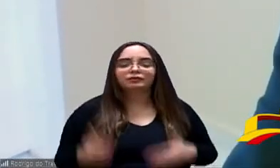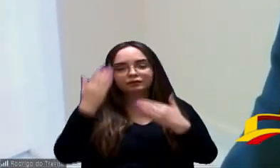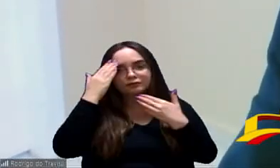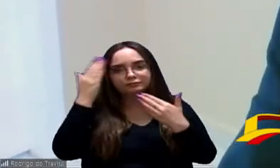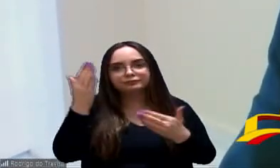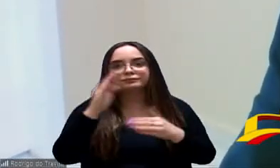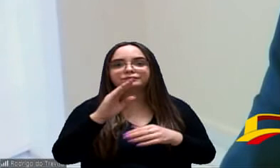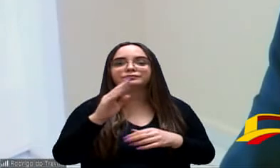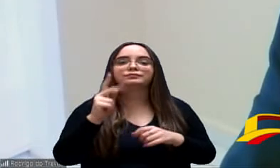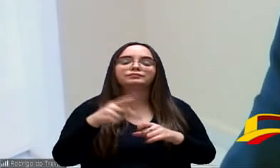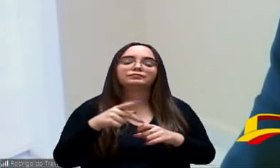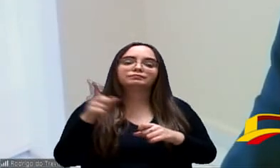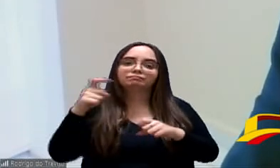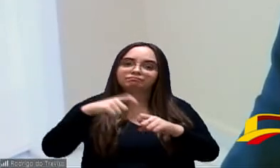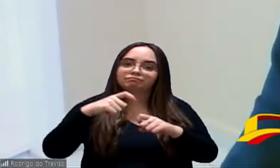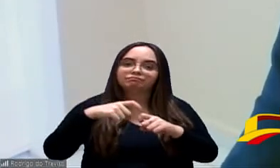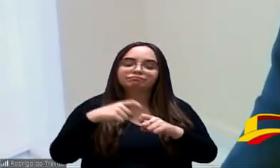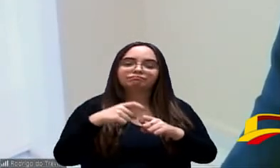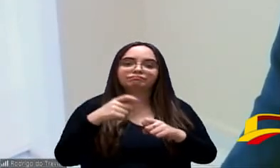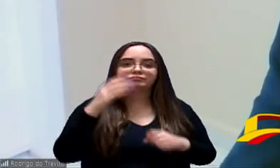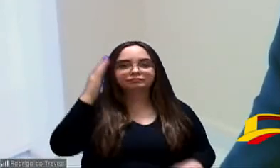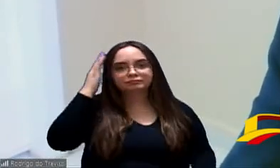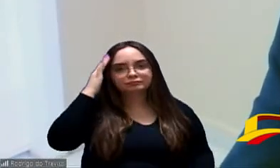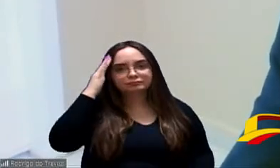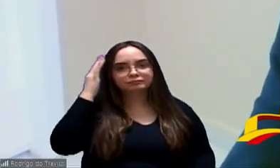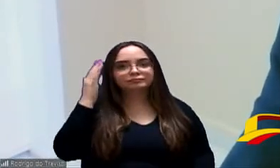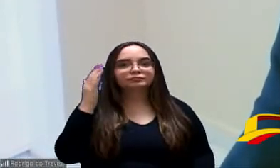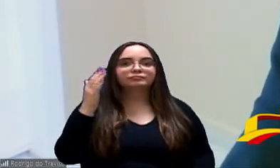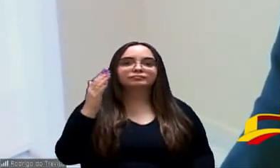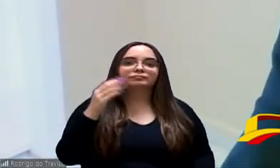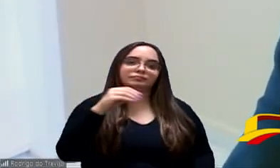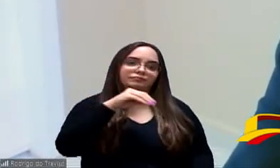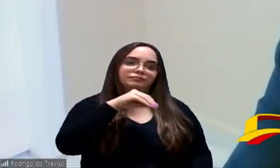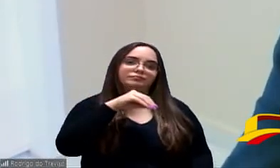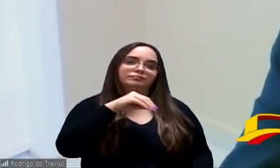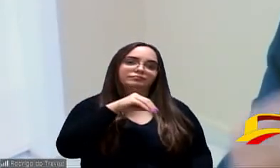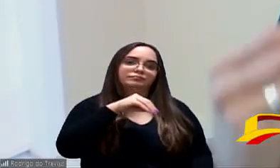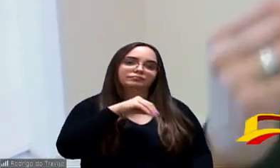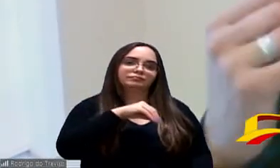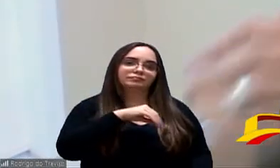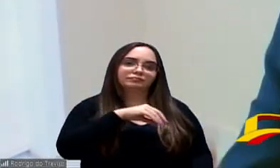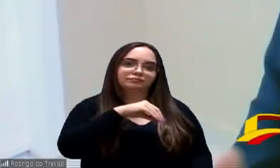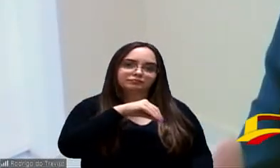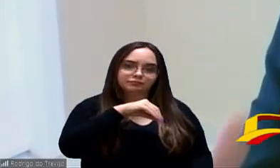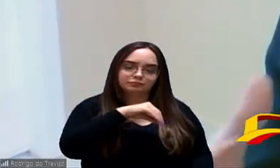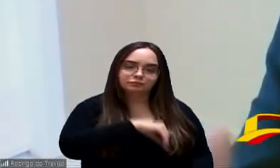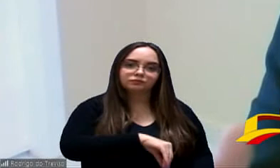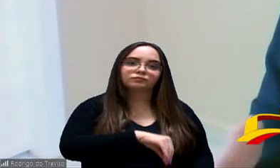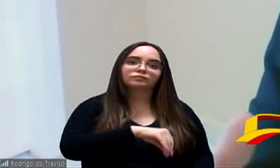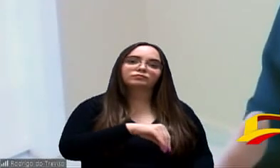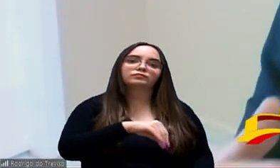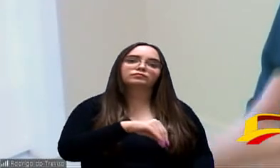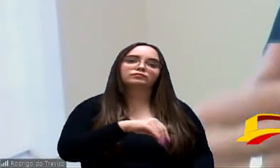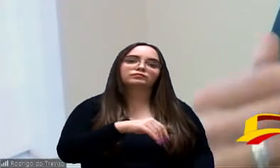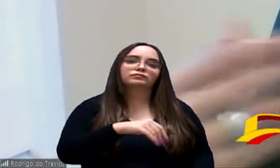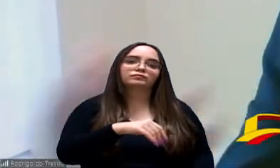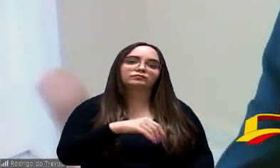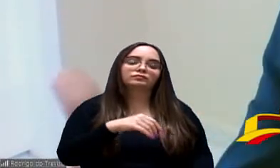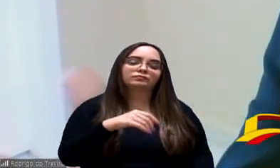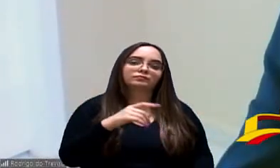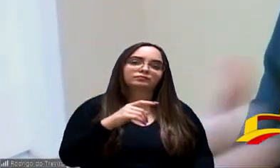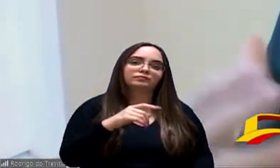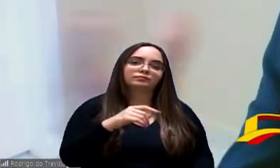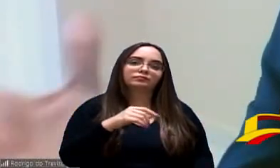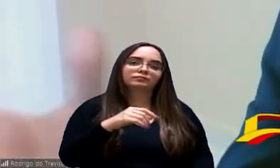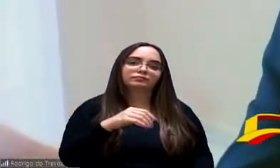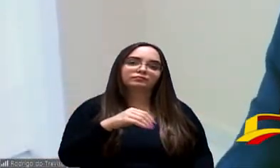médico. Eu acho que tem o salário, tudo bem da Câmara, é bom para o vereador, mas o Hélio, médico, que o